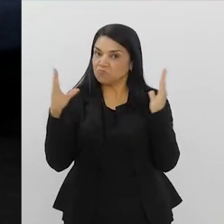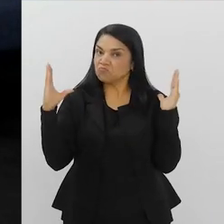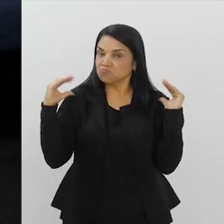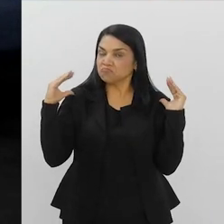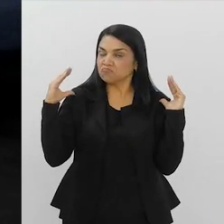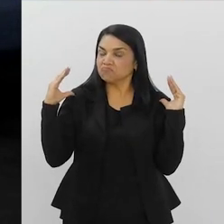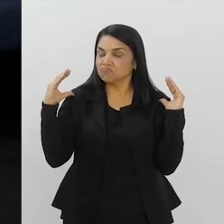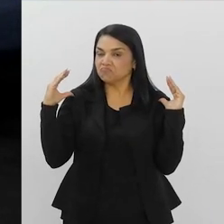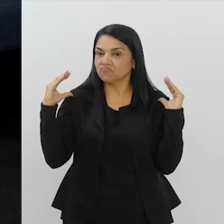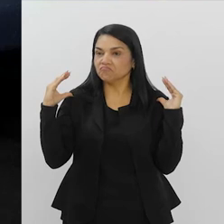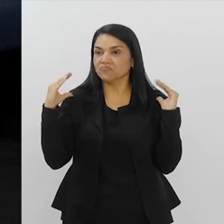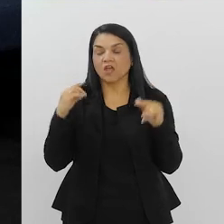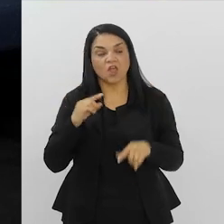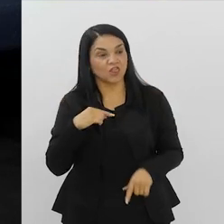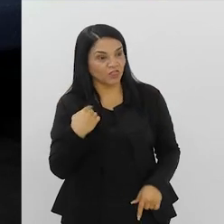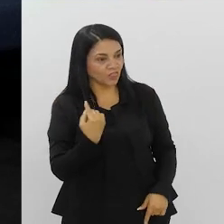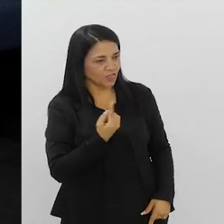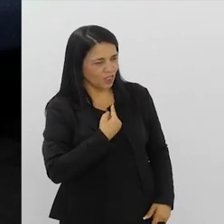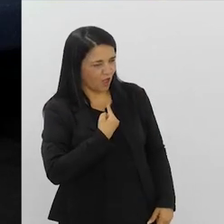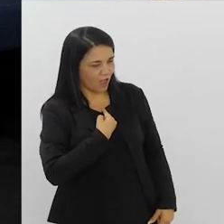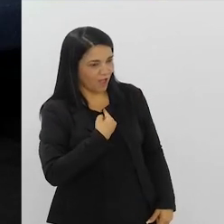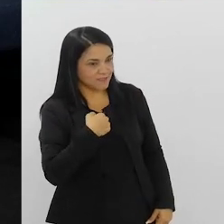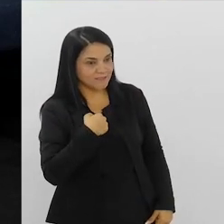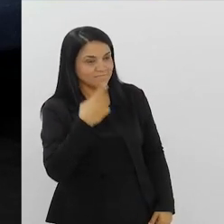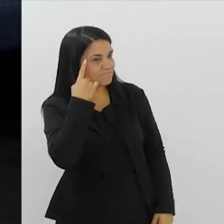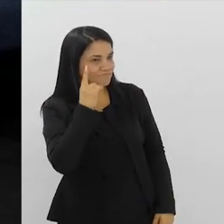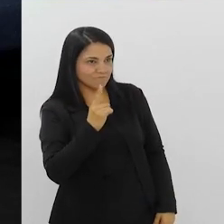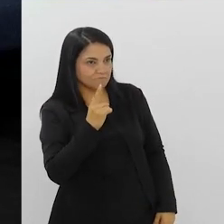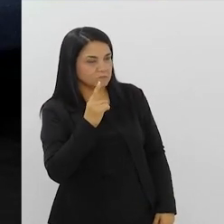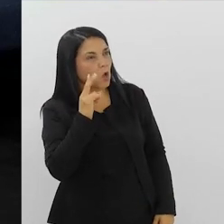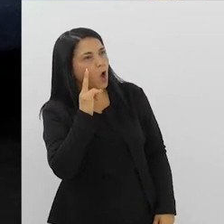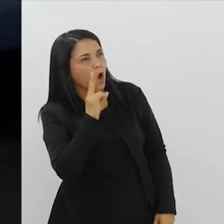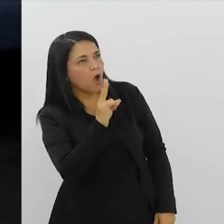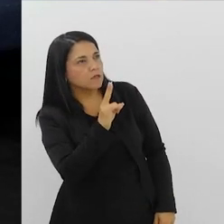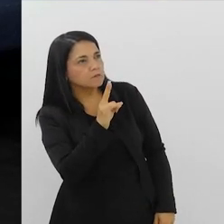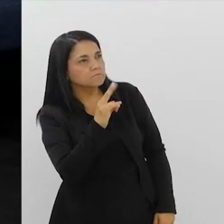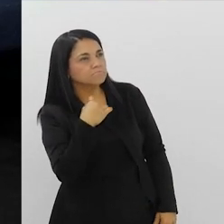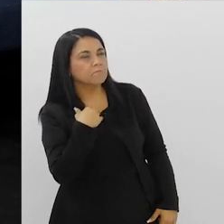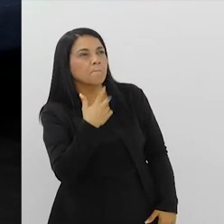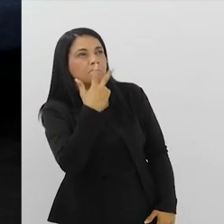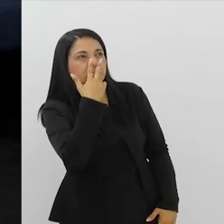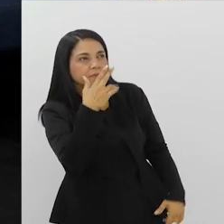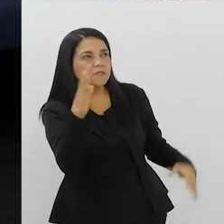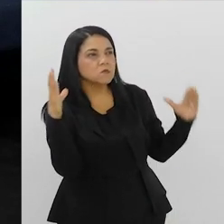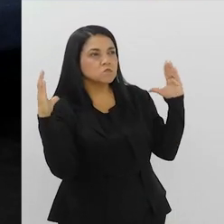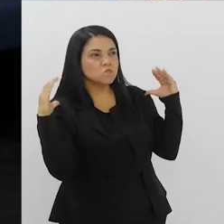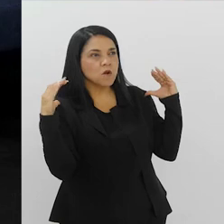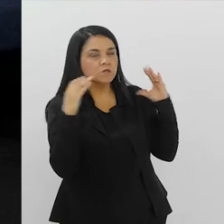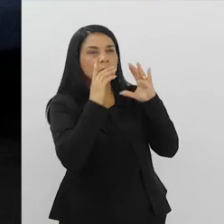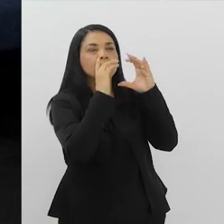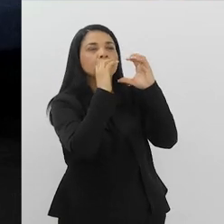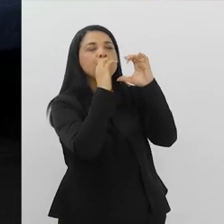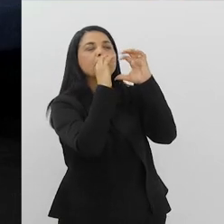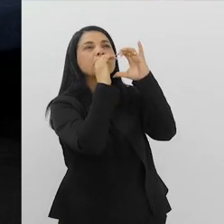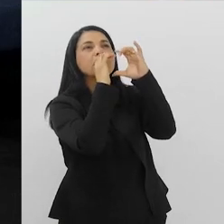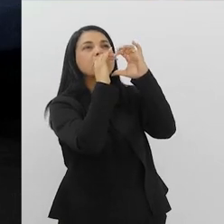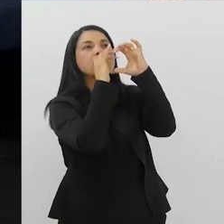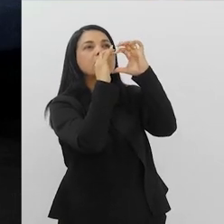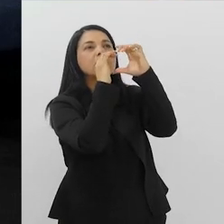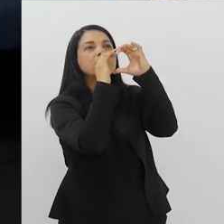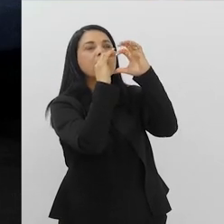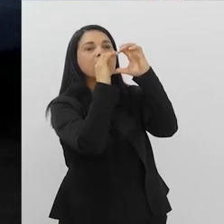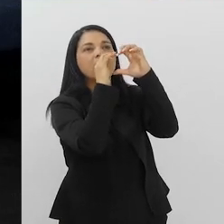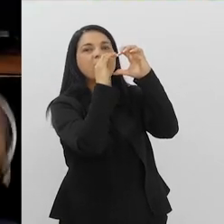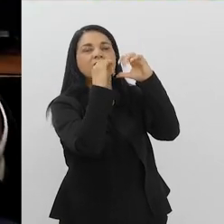isso para aquil é eu digo gente construído primeiro aquela parte para botar o Anjo e ele ficou ali nós chamamos aquele foi um